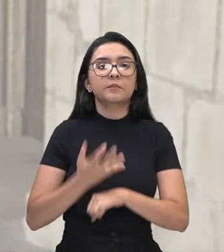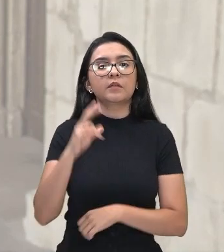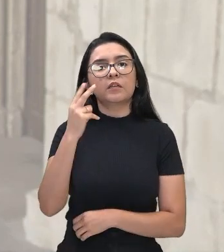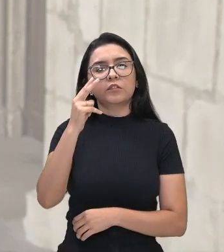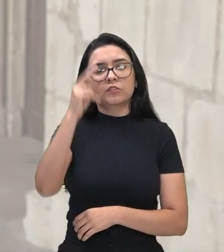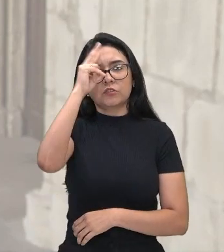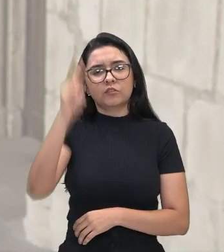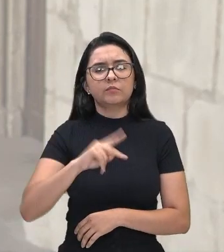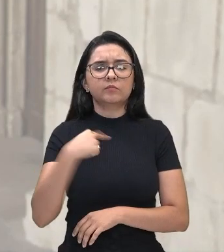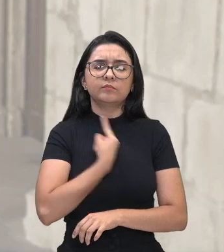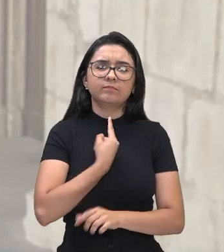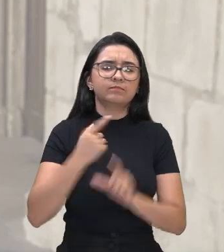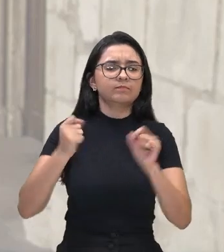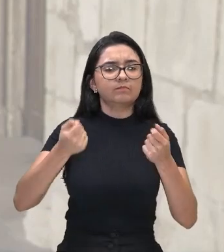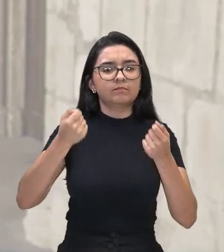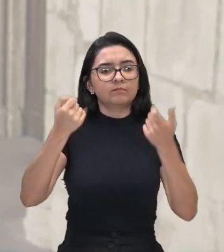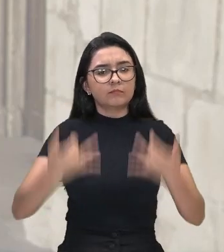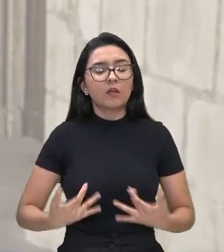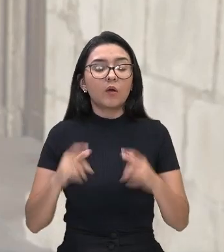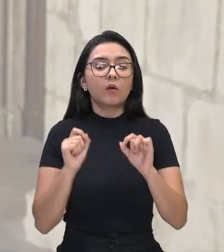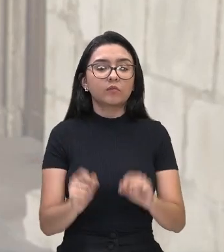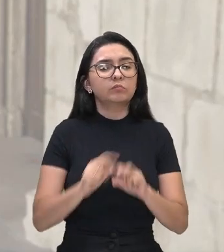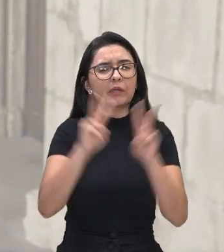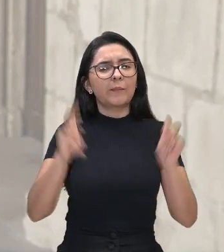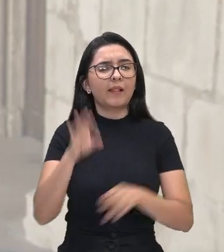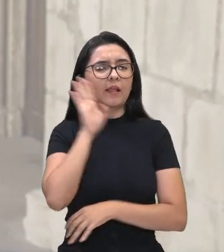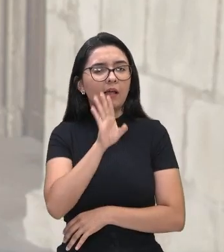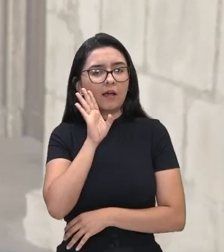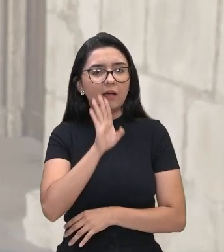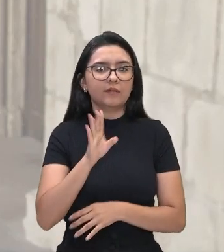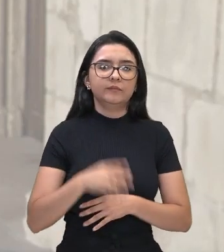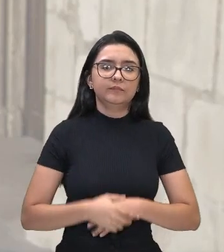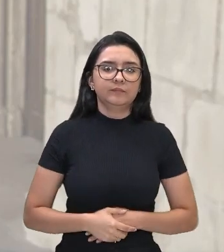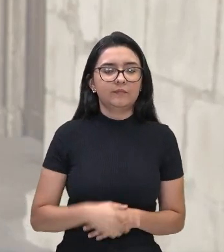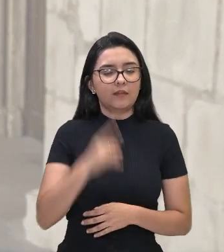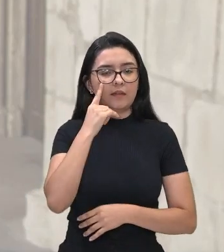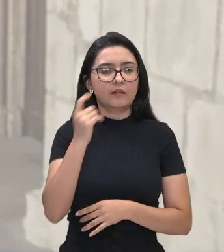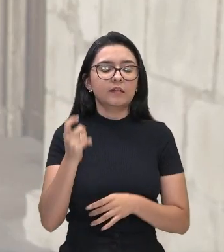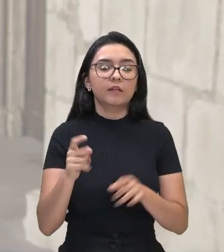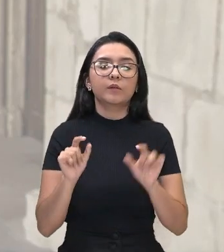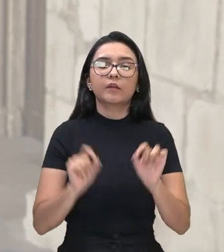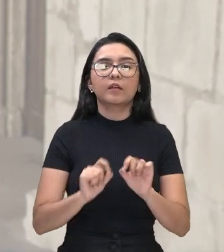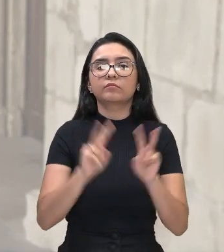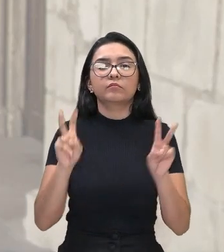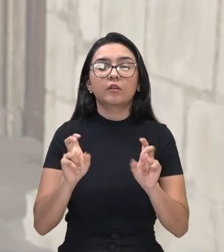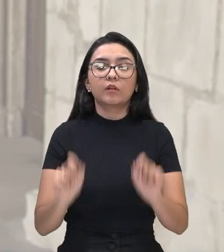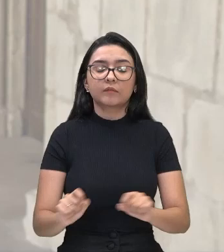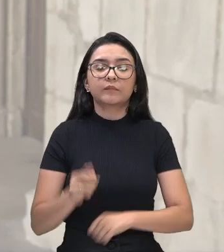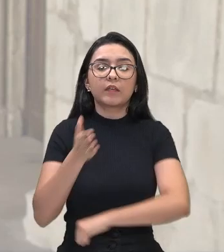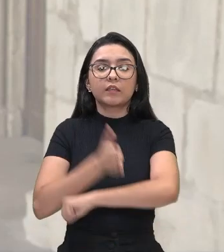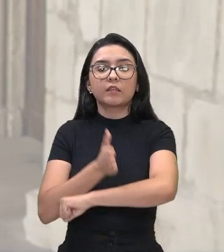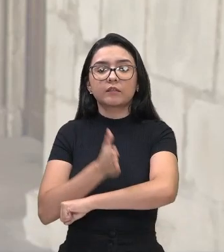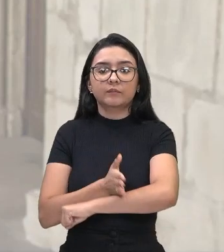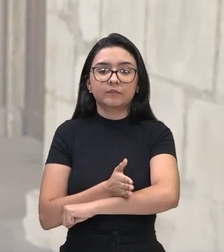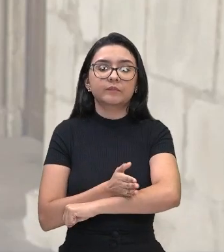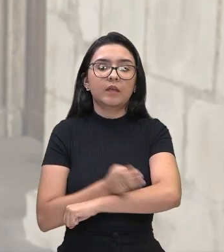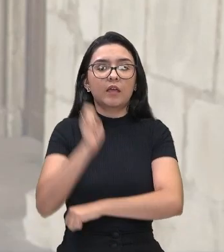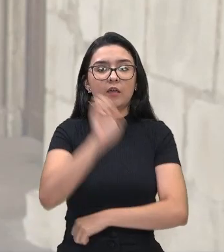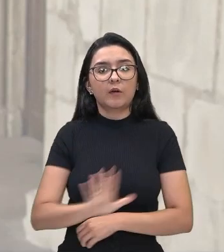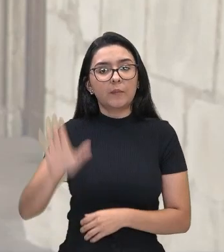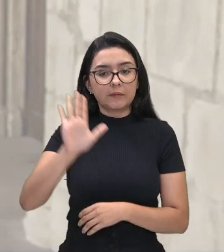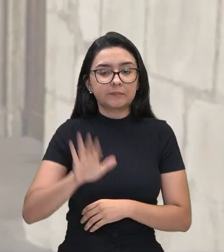gente conversar um pouquinho sobre um tema muito legal, muito bacana, muito interessante, que é a Idade Média